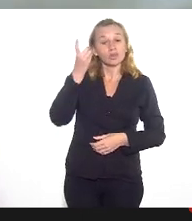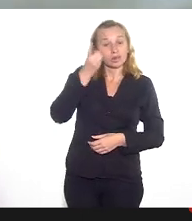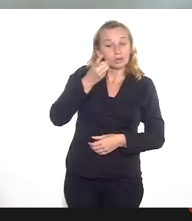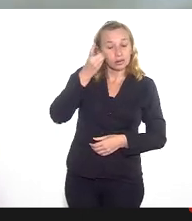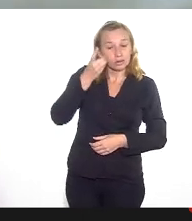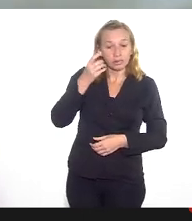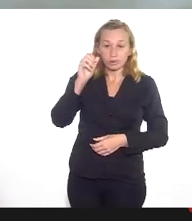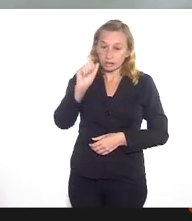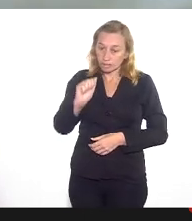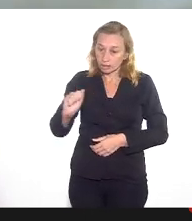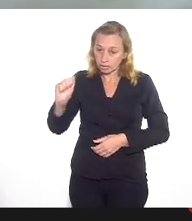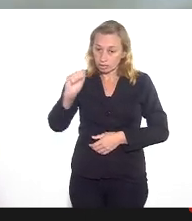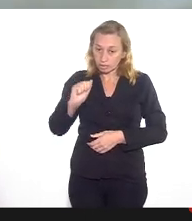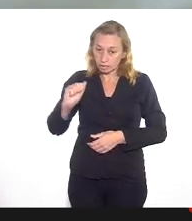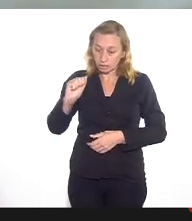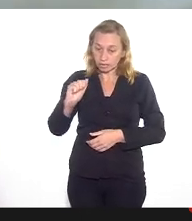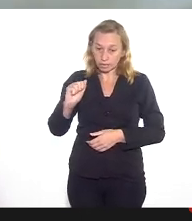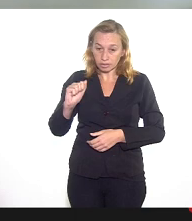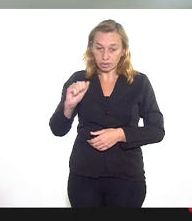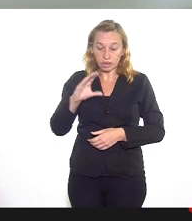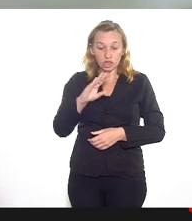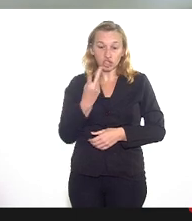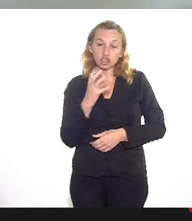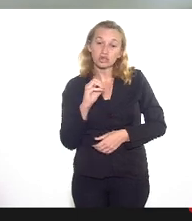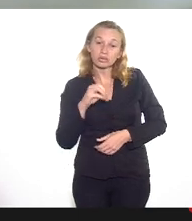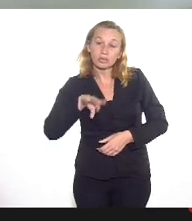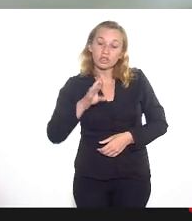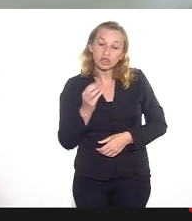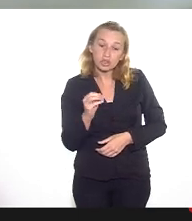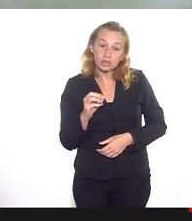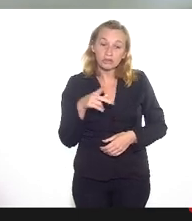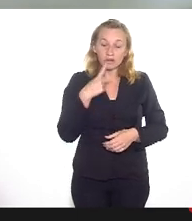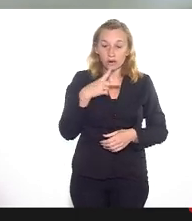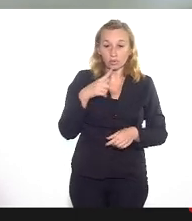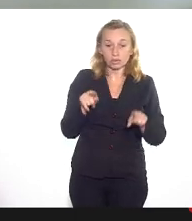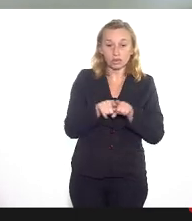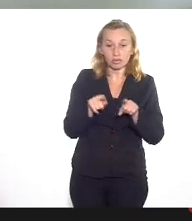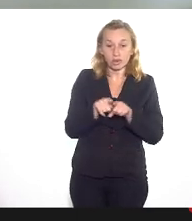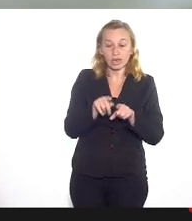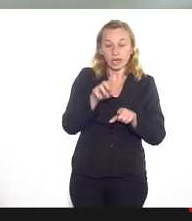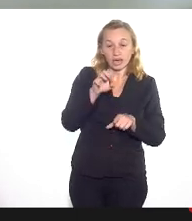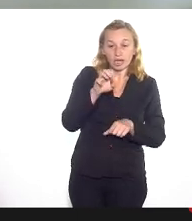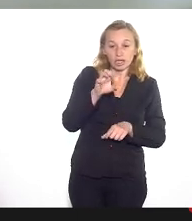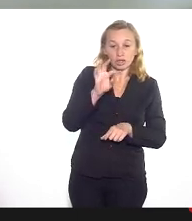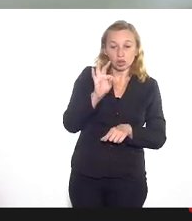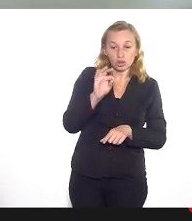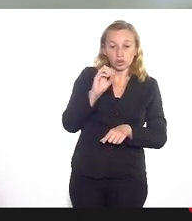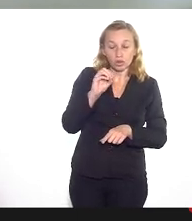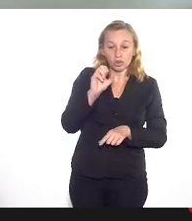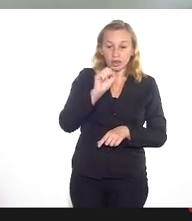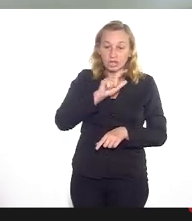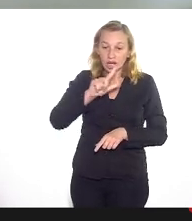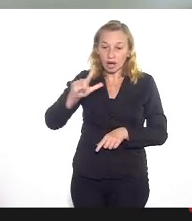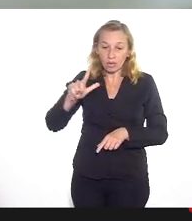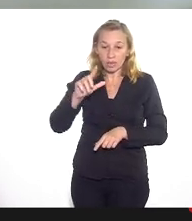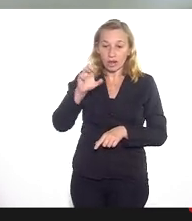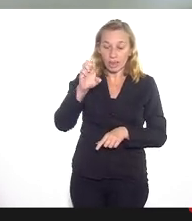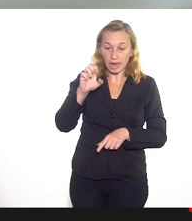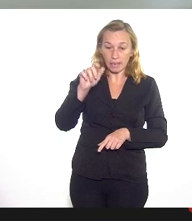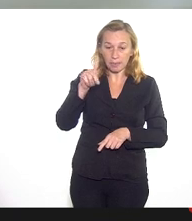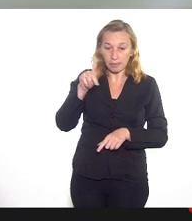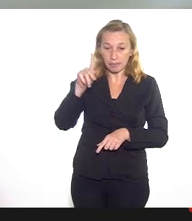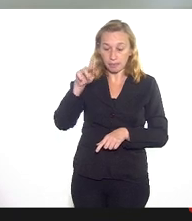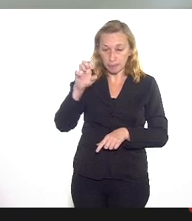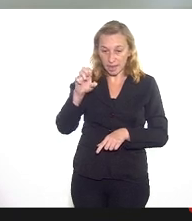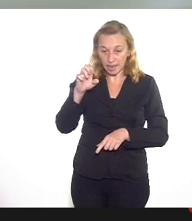Chico Machado passou para ele também a Total EP, Total EP, que é